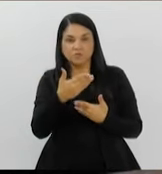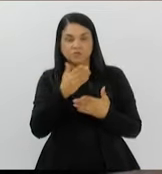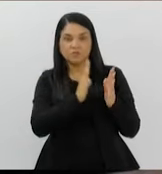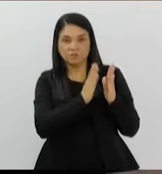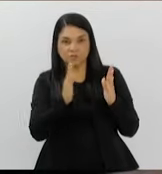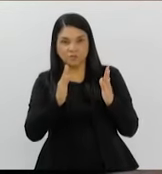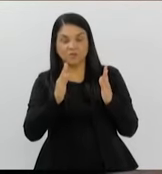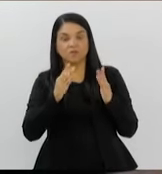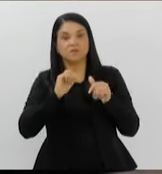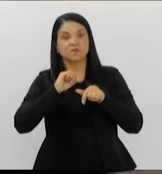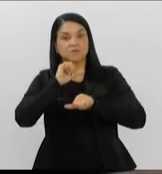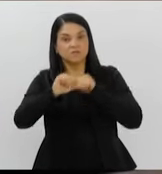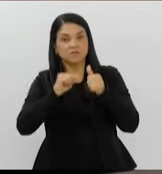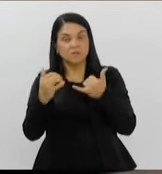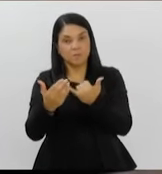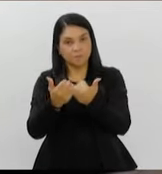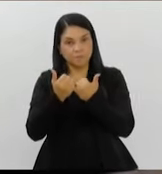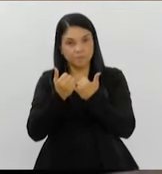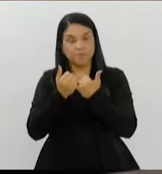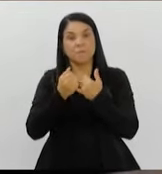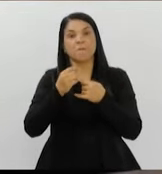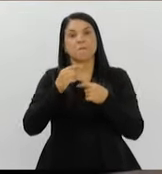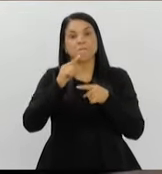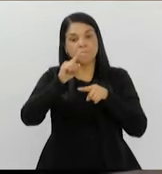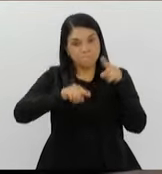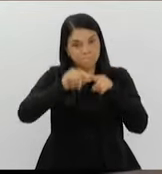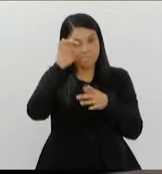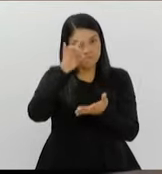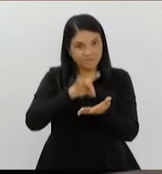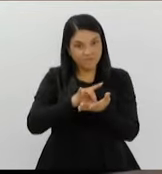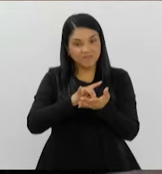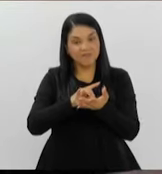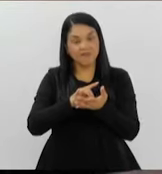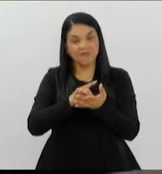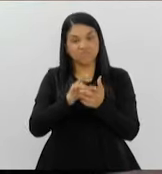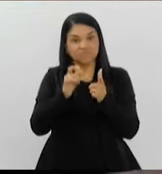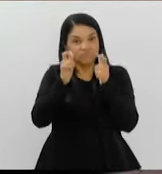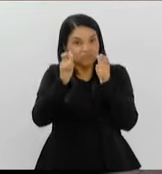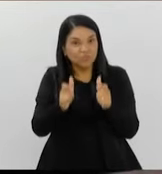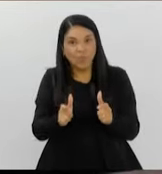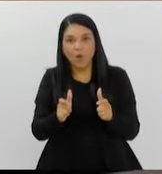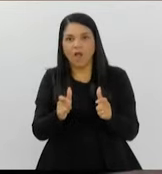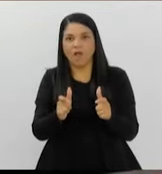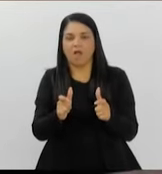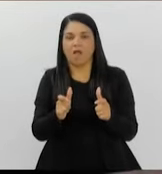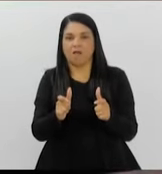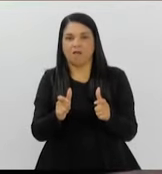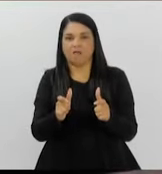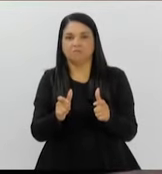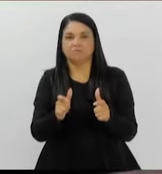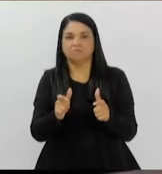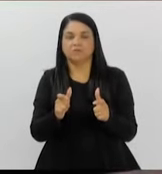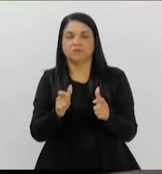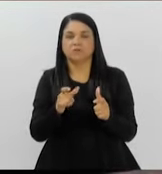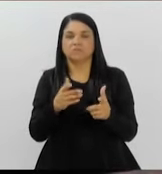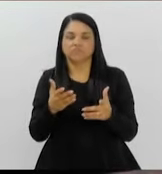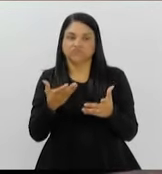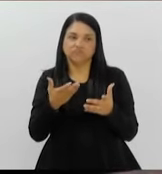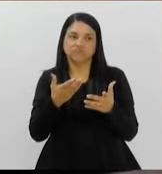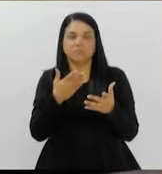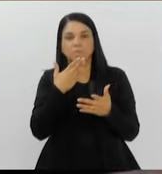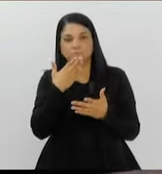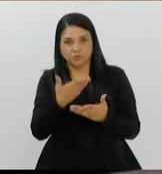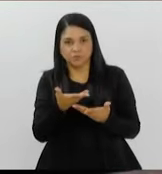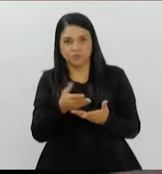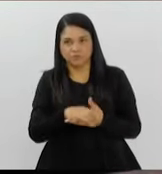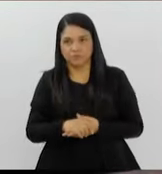material, porque o parque ele é, com certeza, físico. Né? Então, eu gostaria de fazer essa questão de ordem.